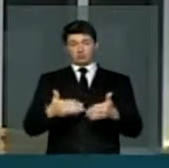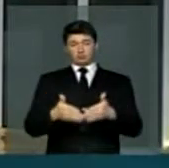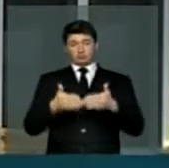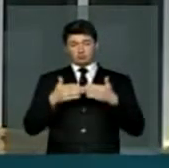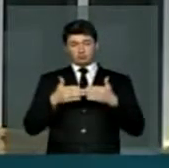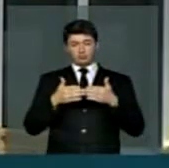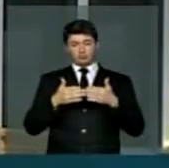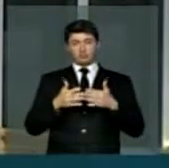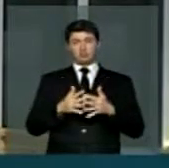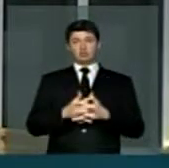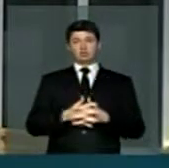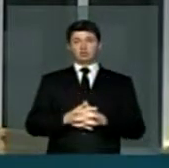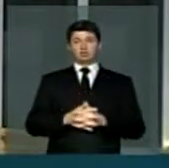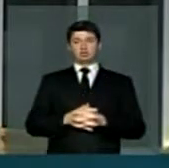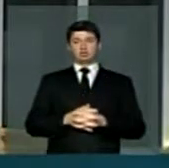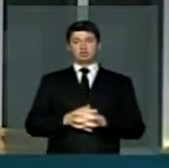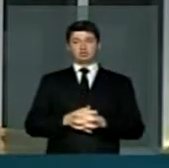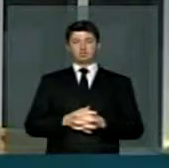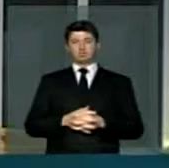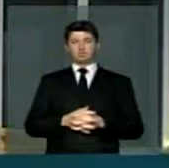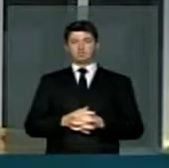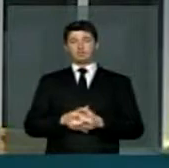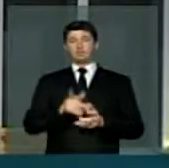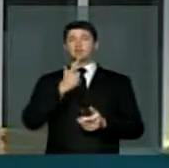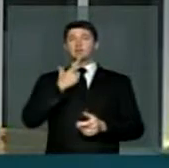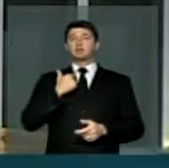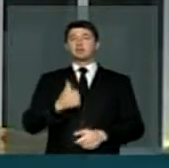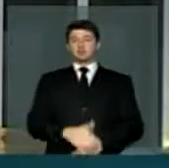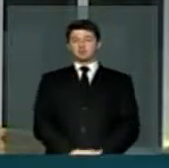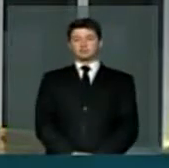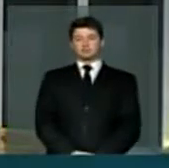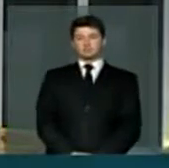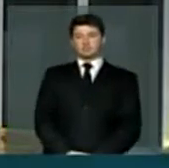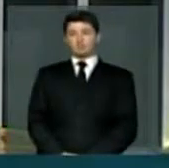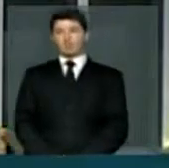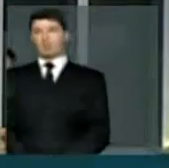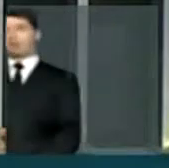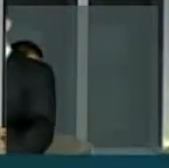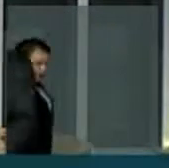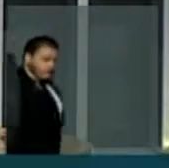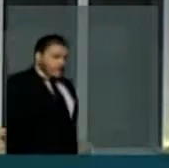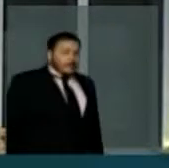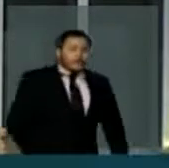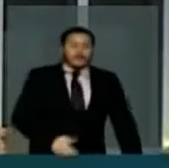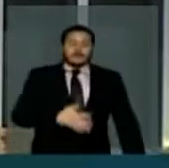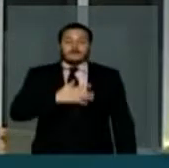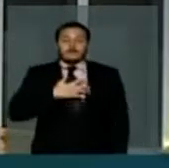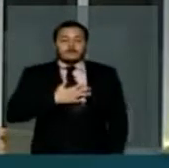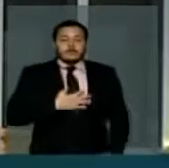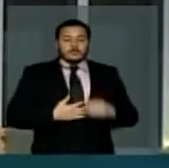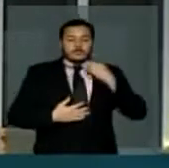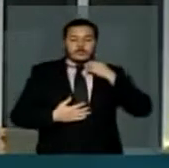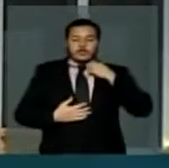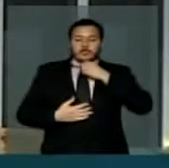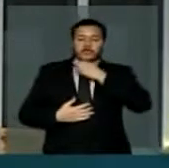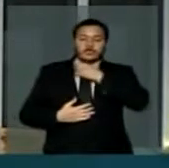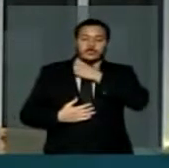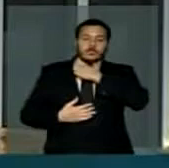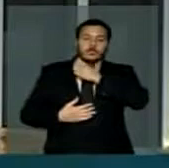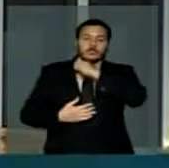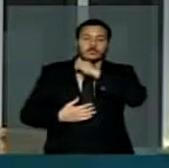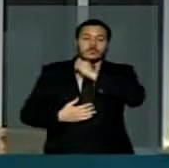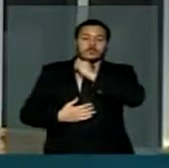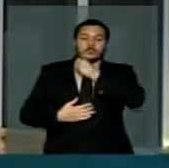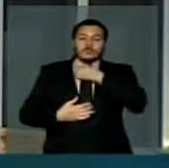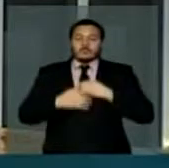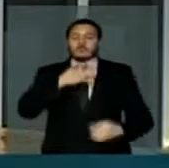é melhorar a vida das pessoas. Este desejo, que tanto me fez e me faz sentir um enorme orgulho de ser filha de quem